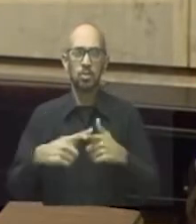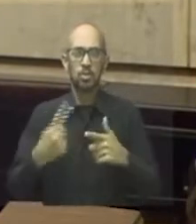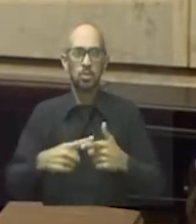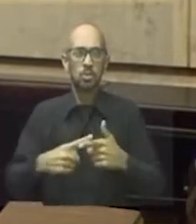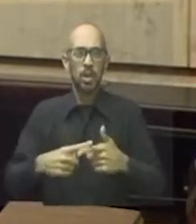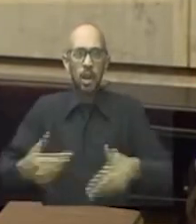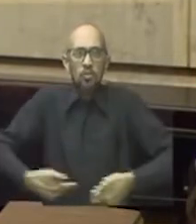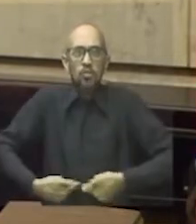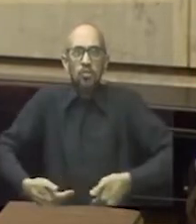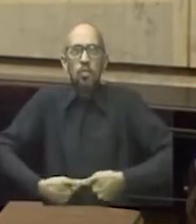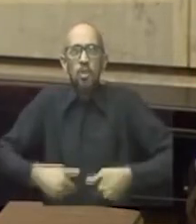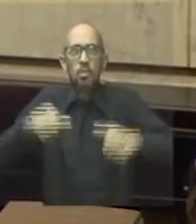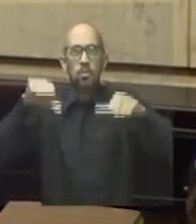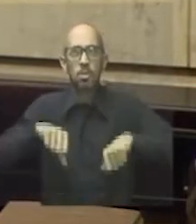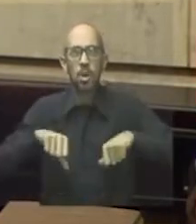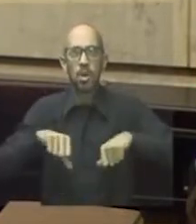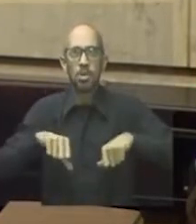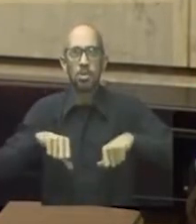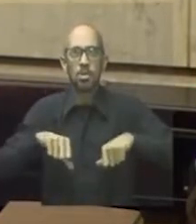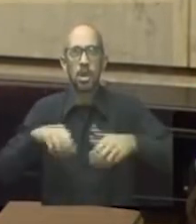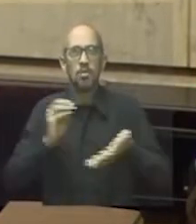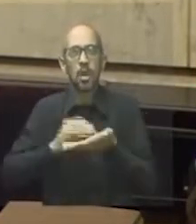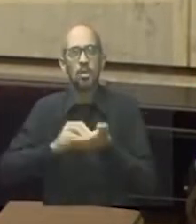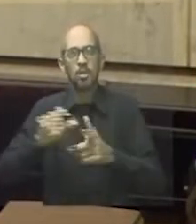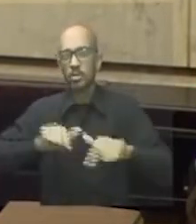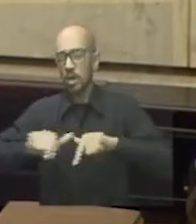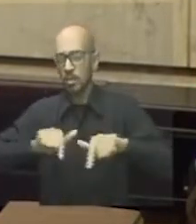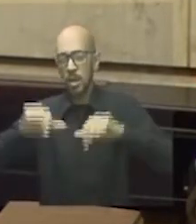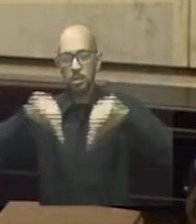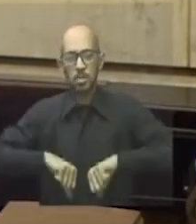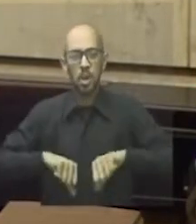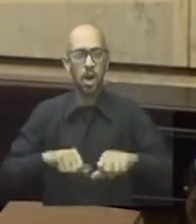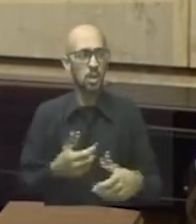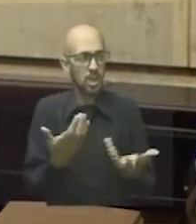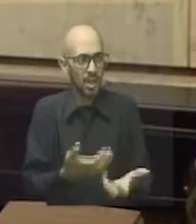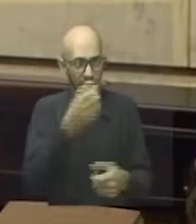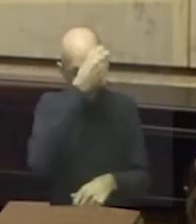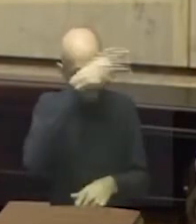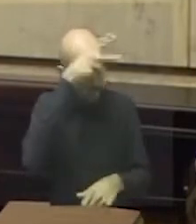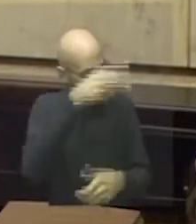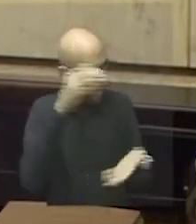porque a fome está aumentando. E vocês querem que a prefeitura possa botar caco